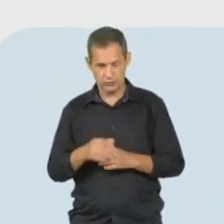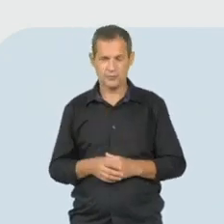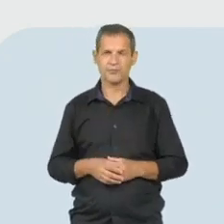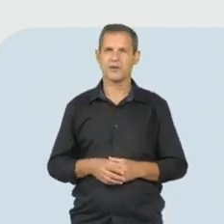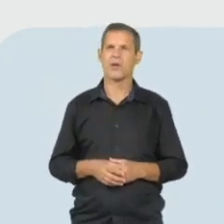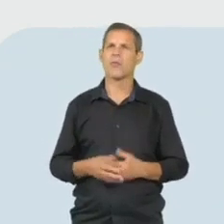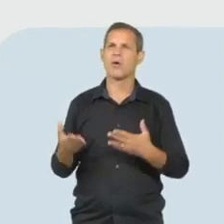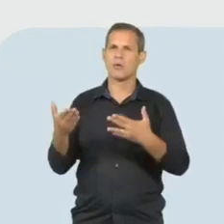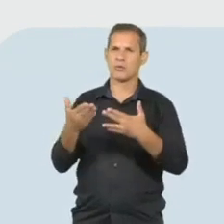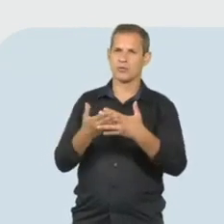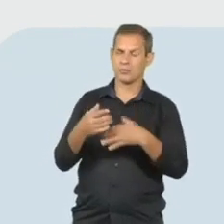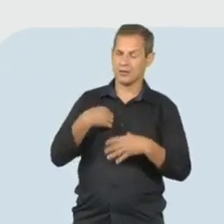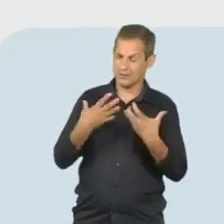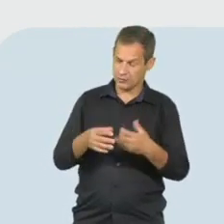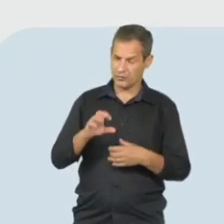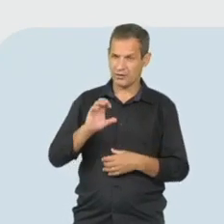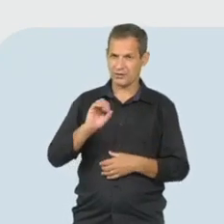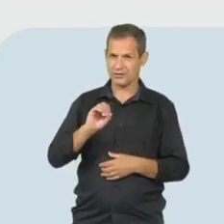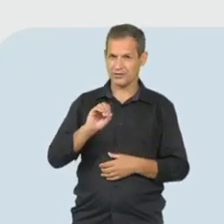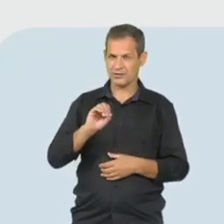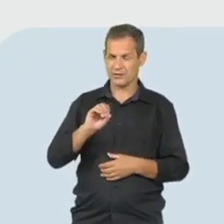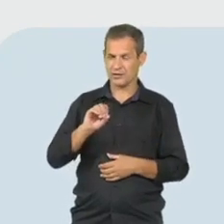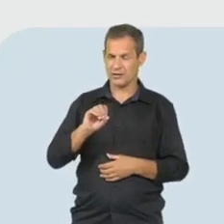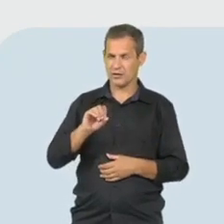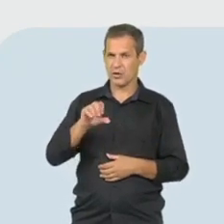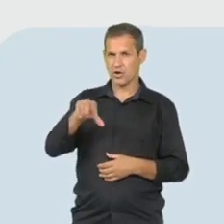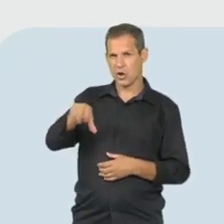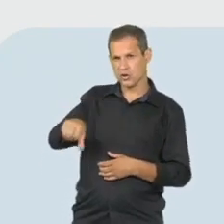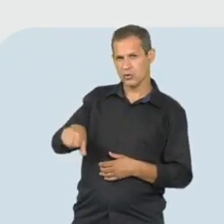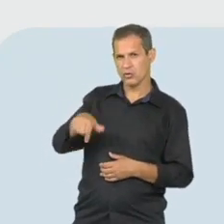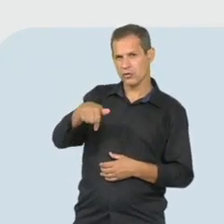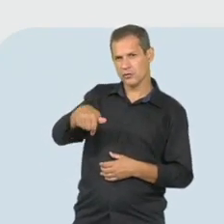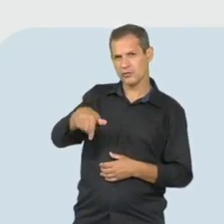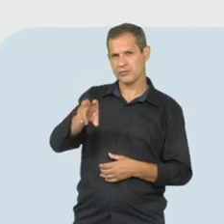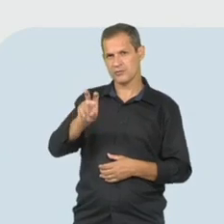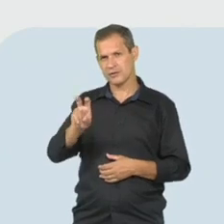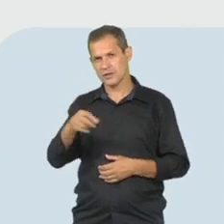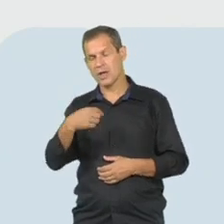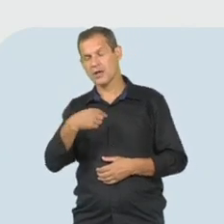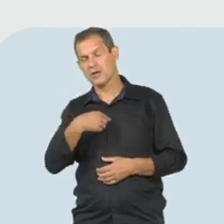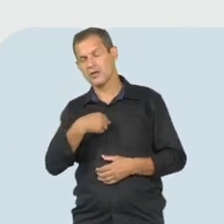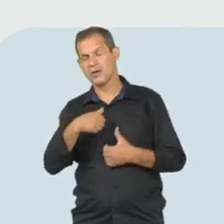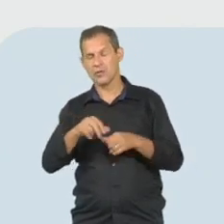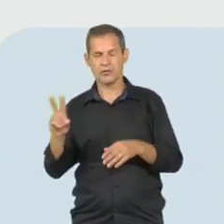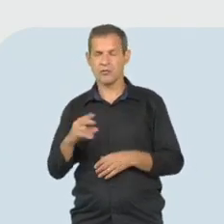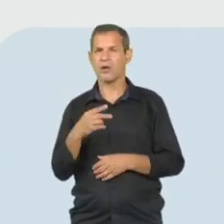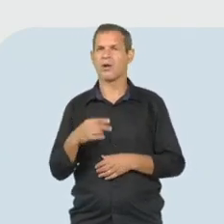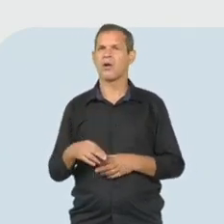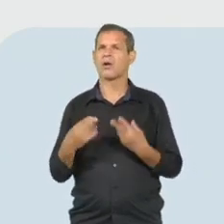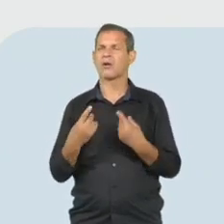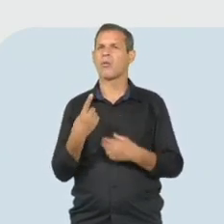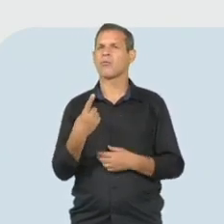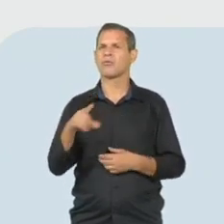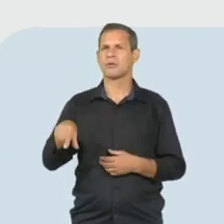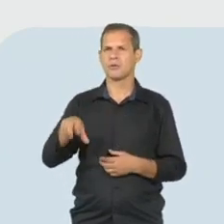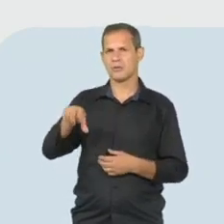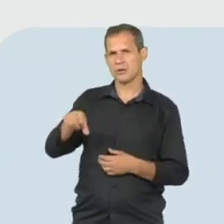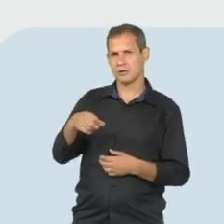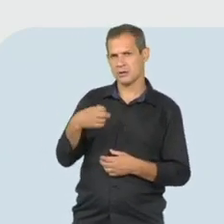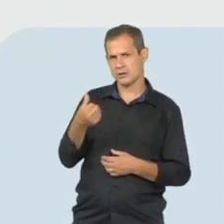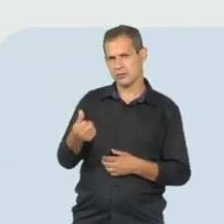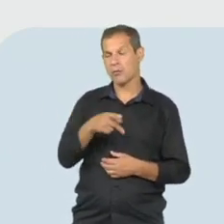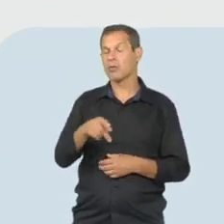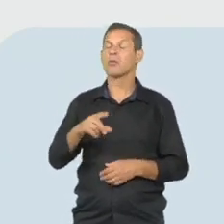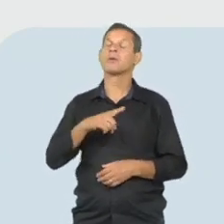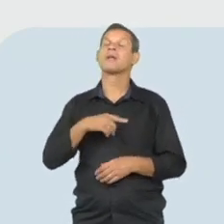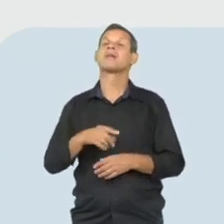o espaço que eu quero, que é o 0,975, e eu estou dizendo que esse valor é igual a 1,96. Professor, mas como é que chega